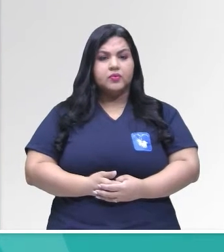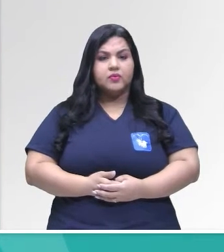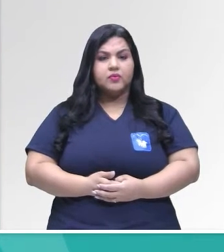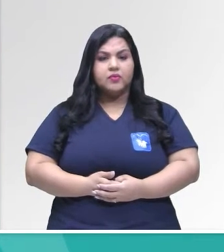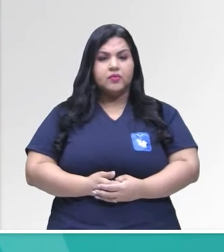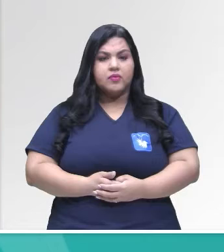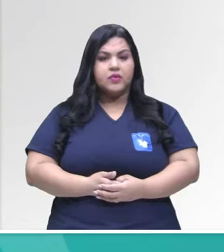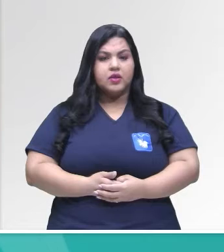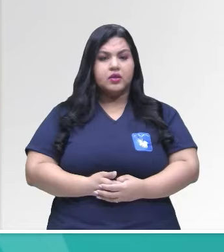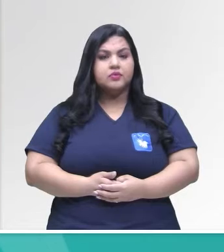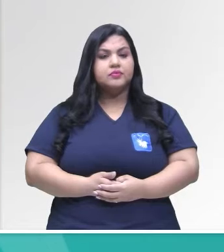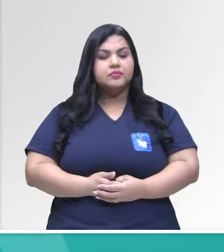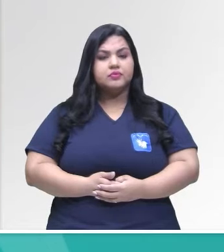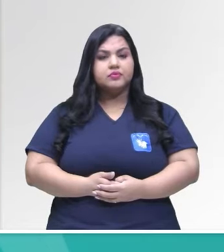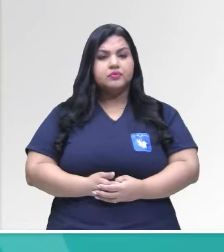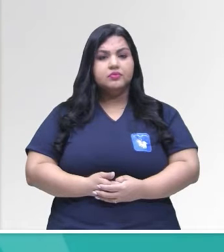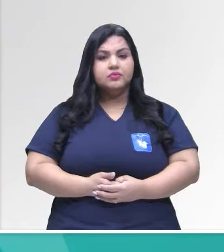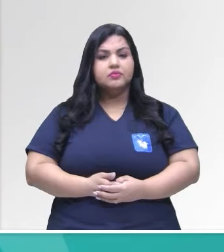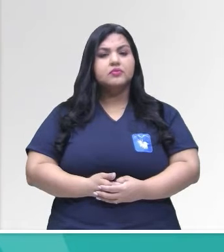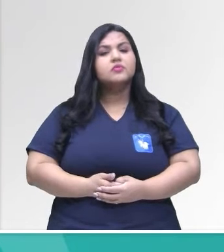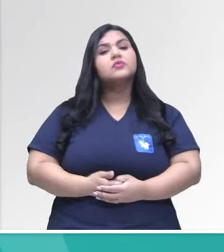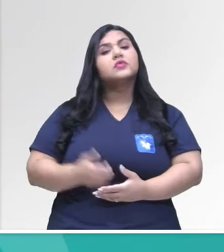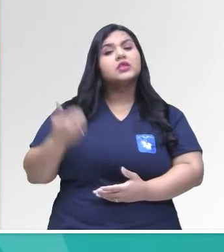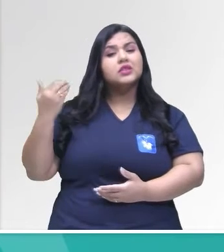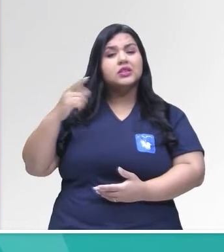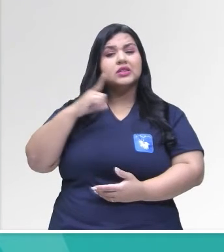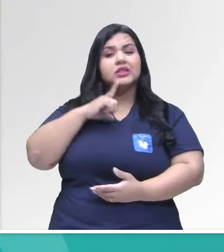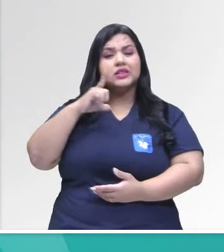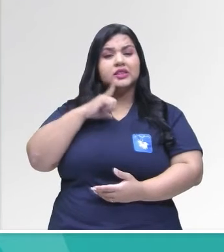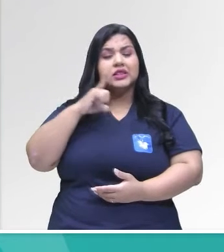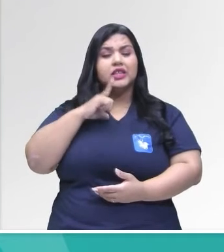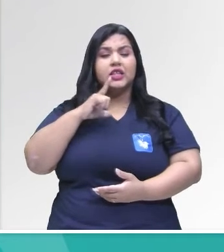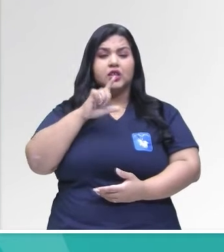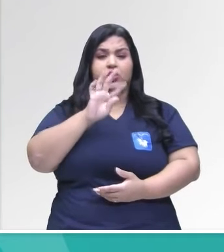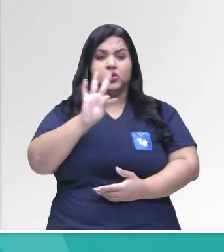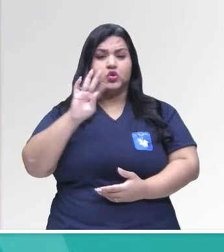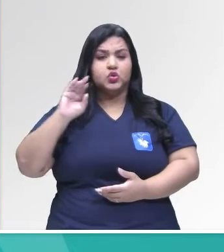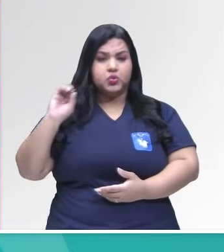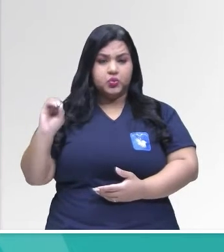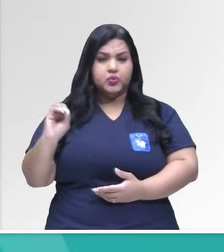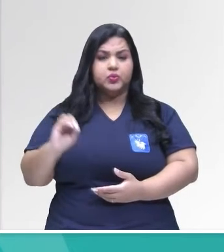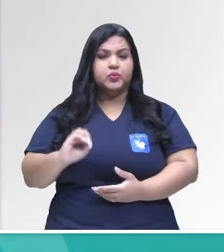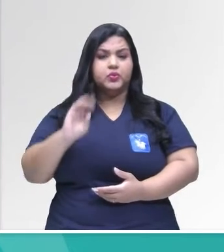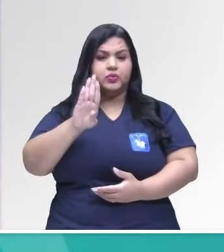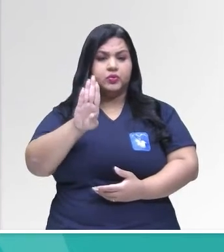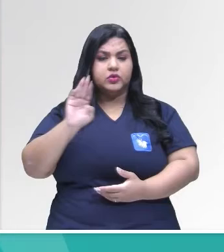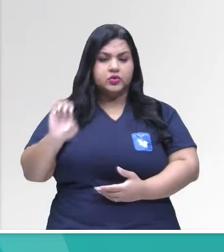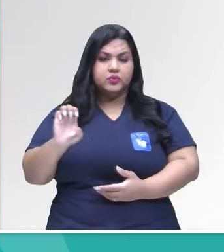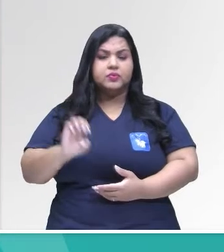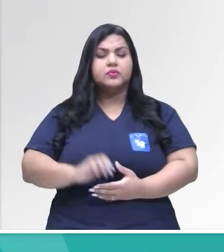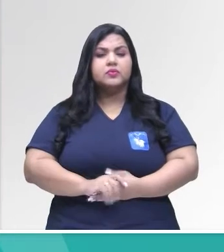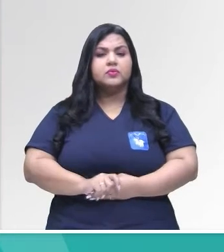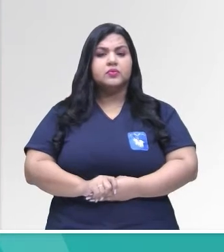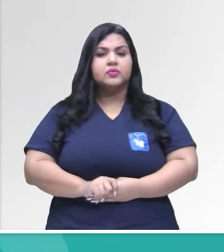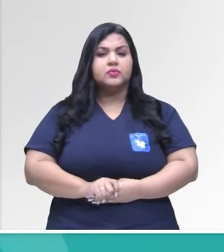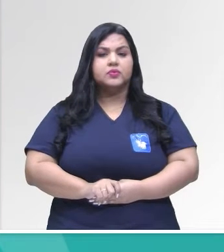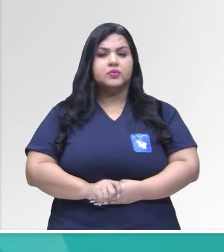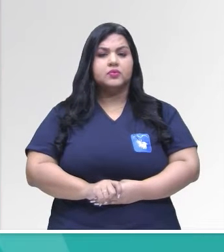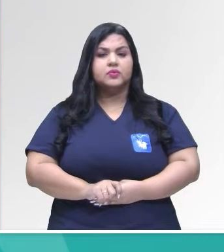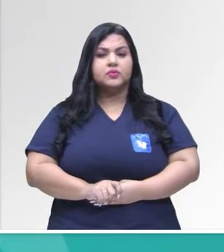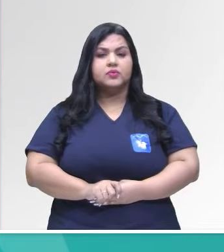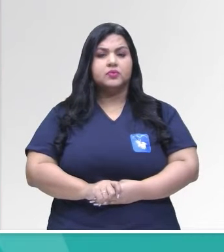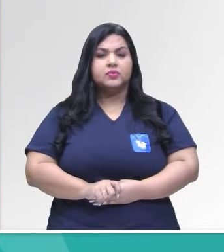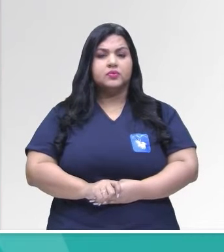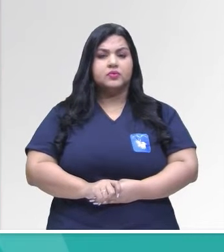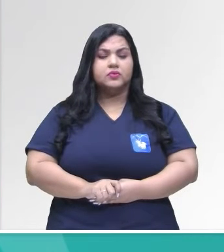were também. Were invented, voz passiva, no passado. Were made, voz passiva,